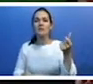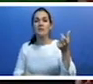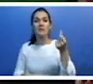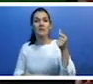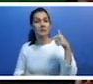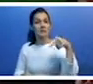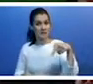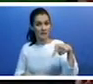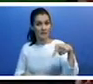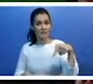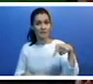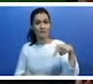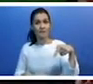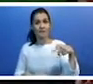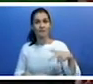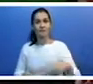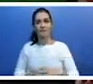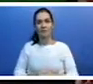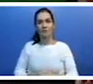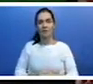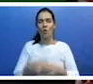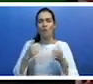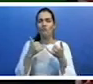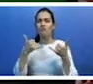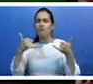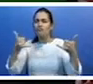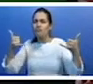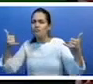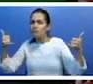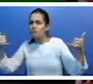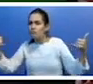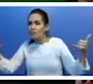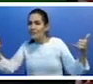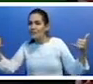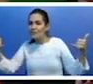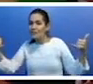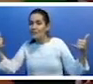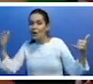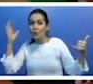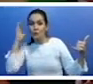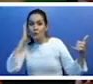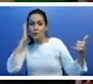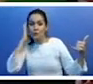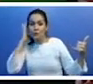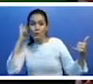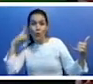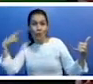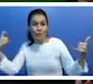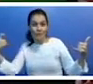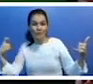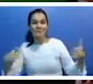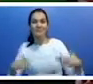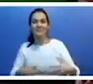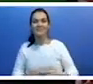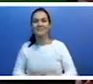1667, Robert Hooke. O fio era esticado para transmitir o som. Aí depois, ó,